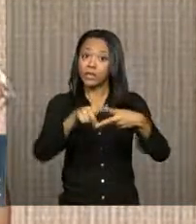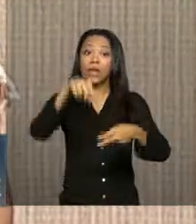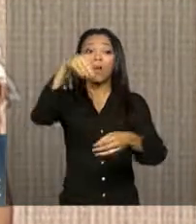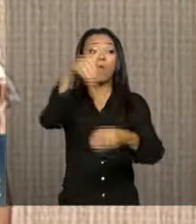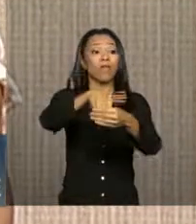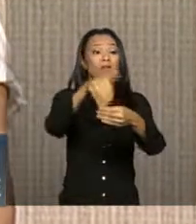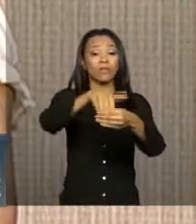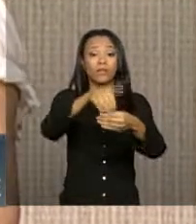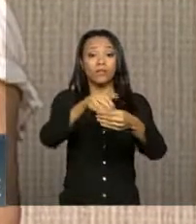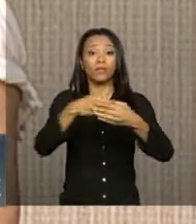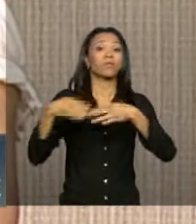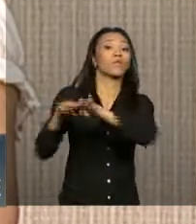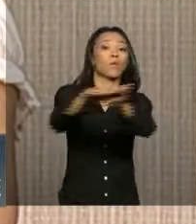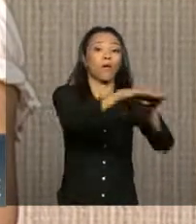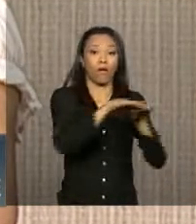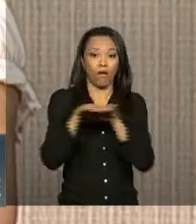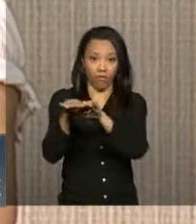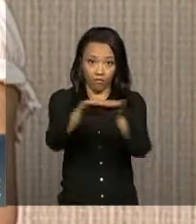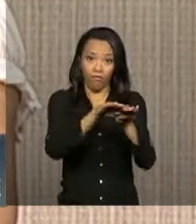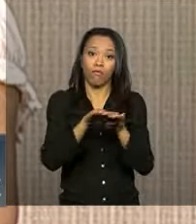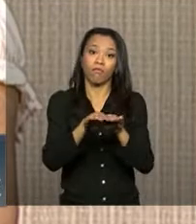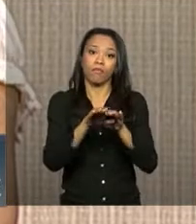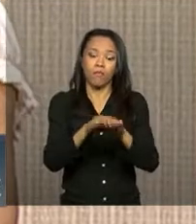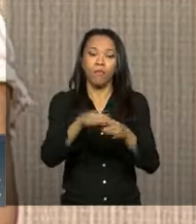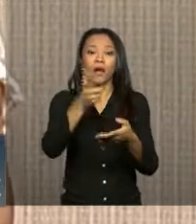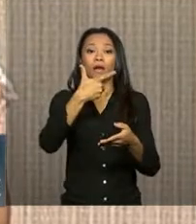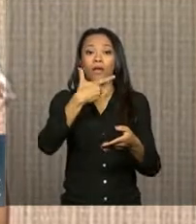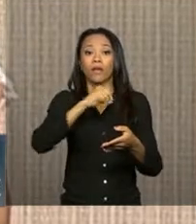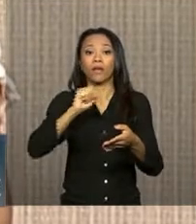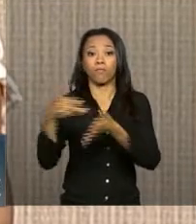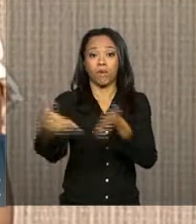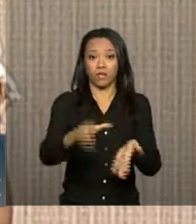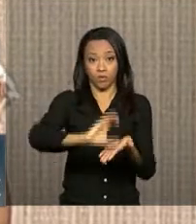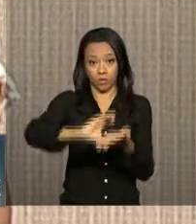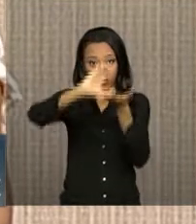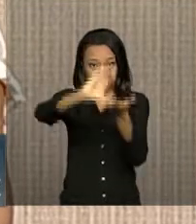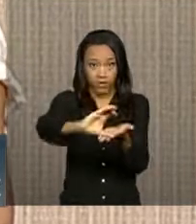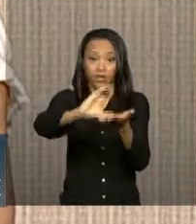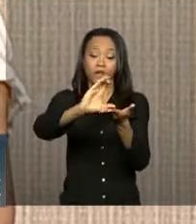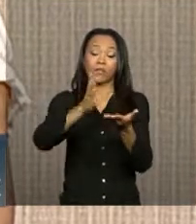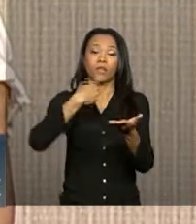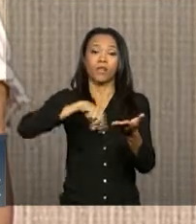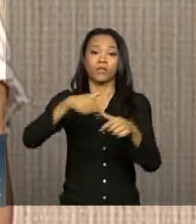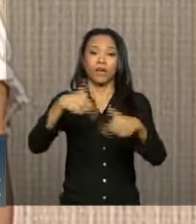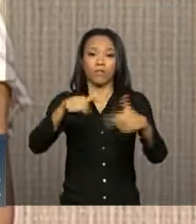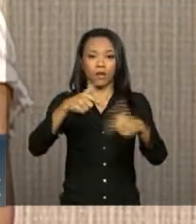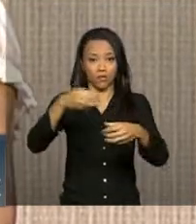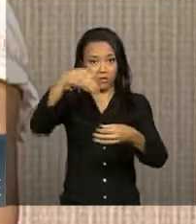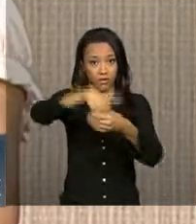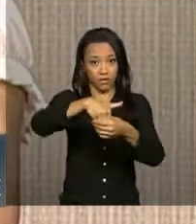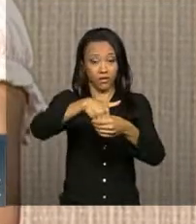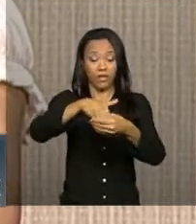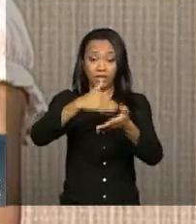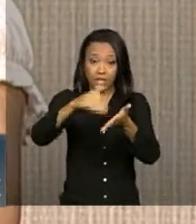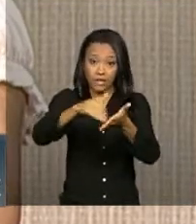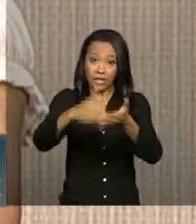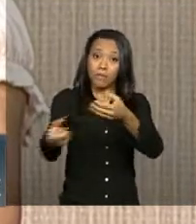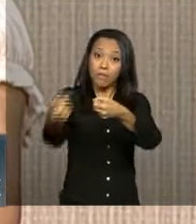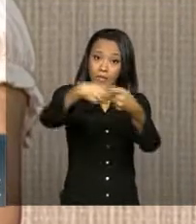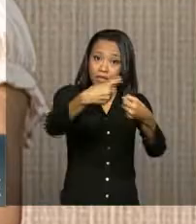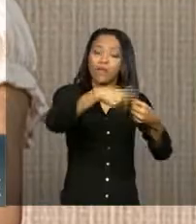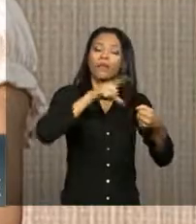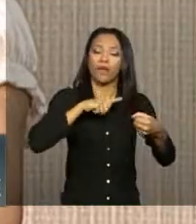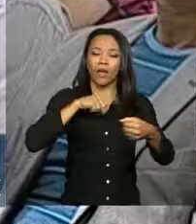conselhos tutelares quando eu falo desafio do conanda desafio também da secretaria porque a gente trabalha em parceria então temos